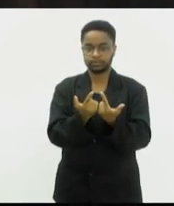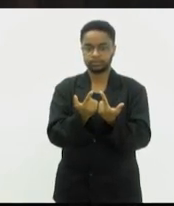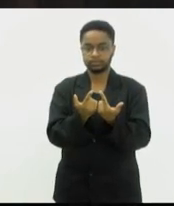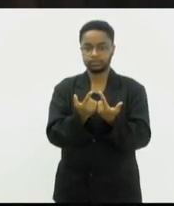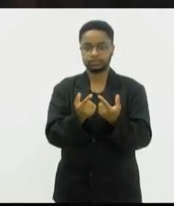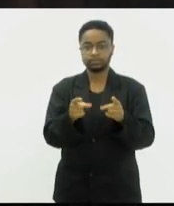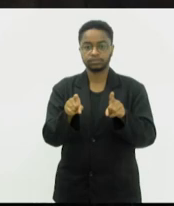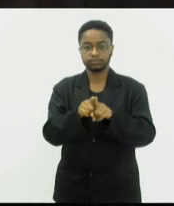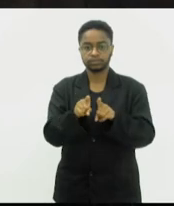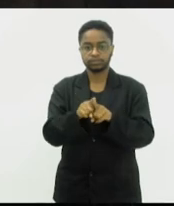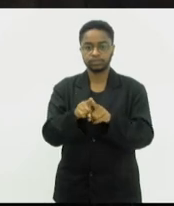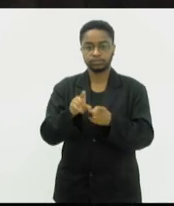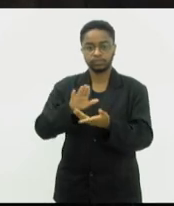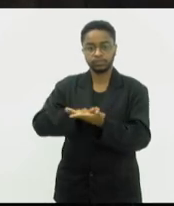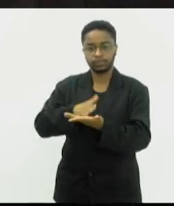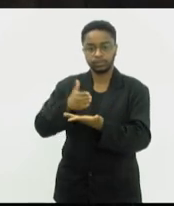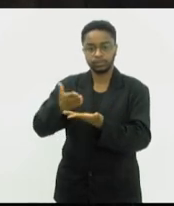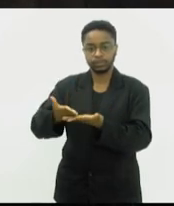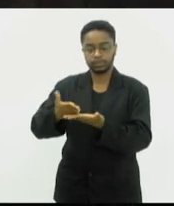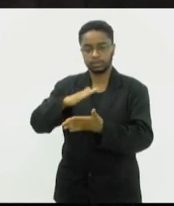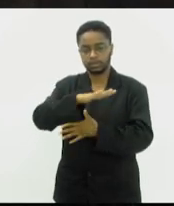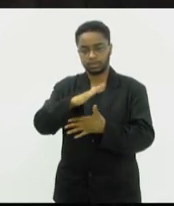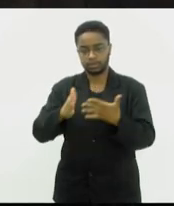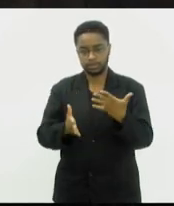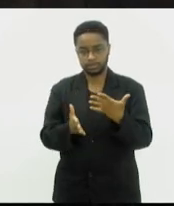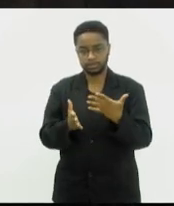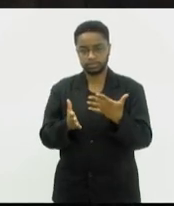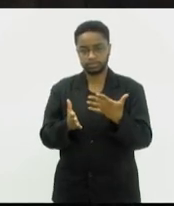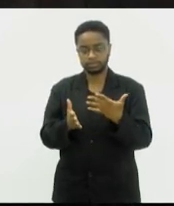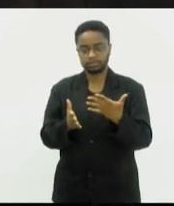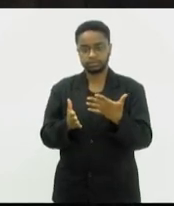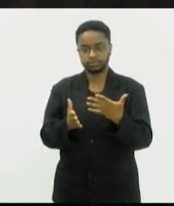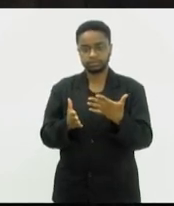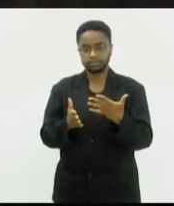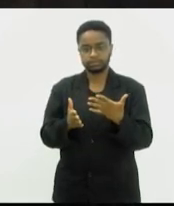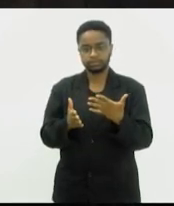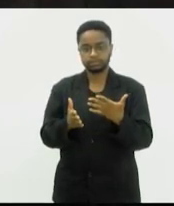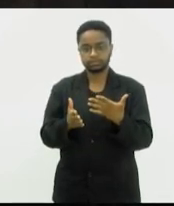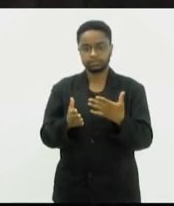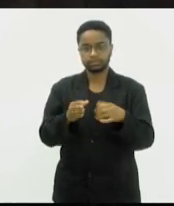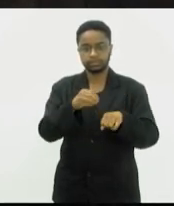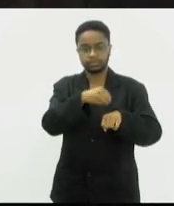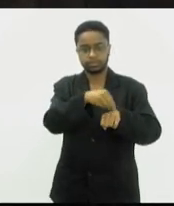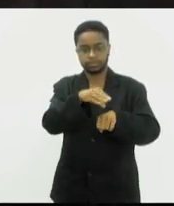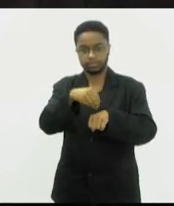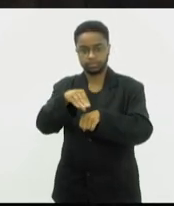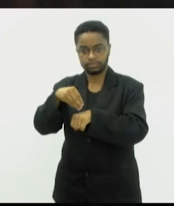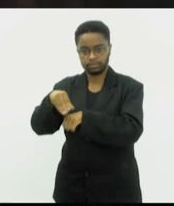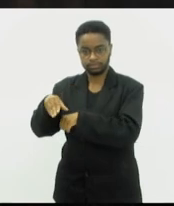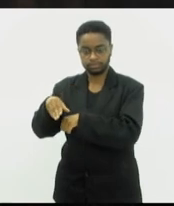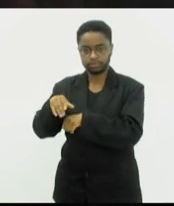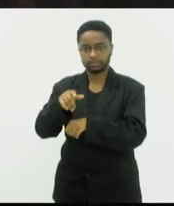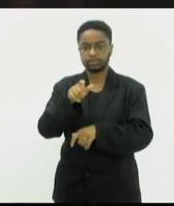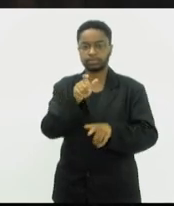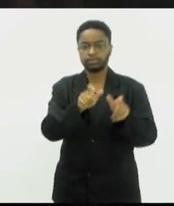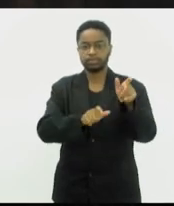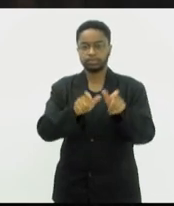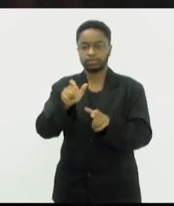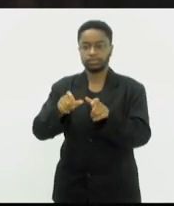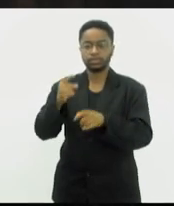e intérprete da linguagem da língua de Libras, que leva a nossa voz